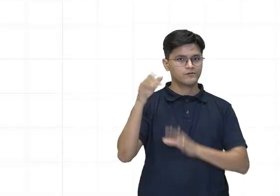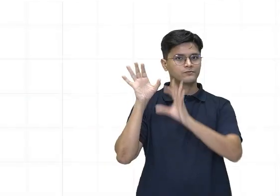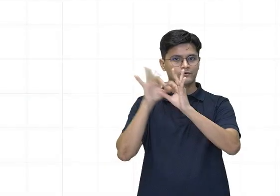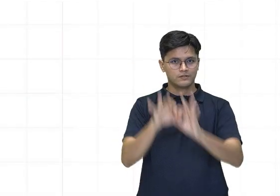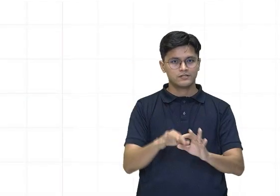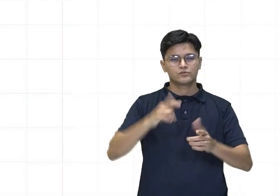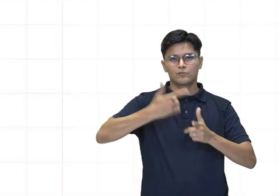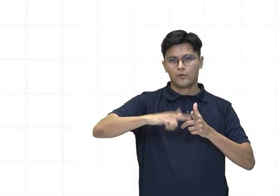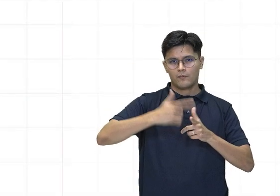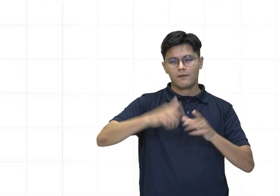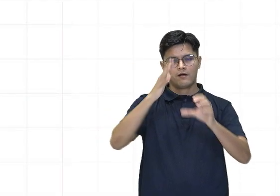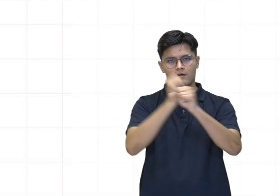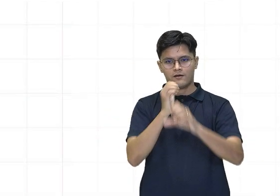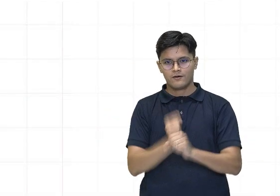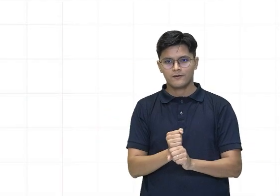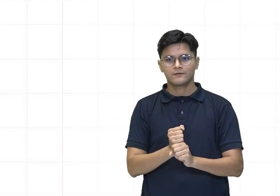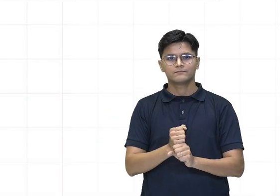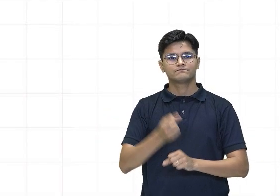lá.